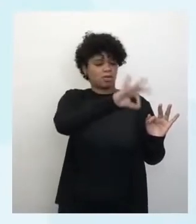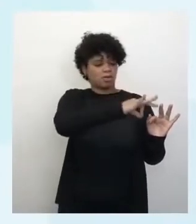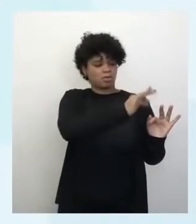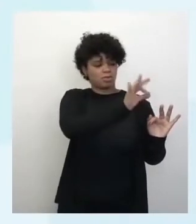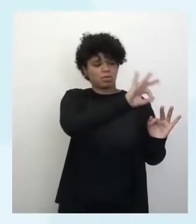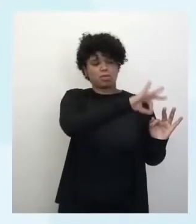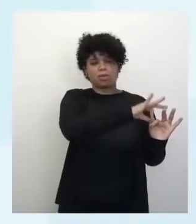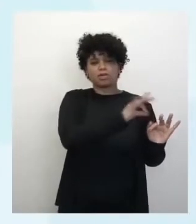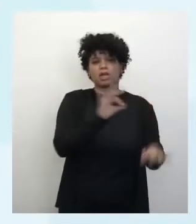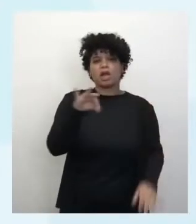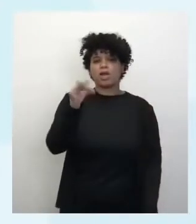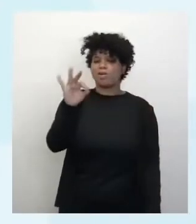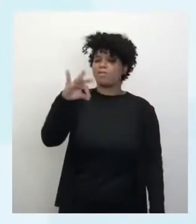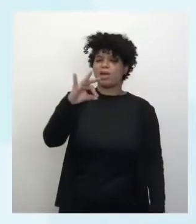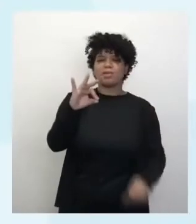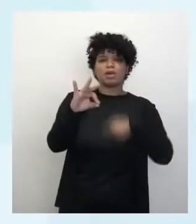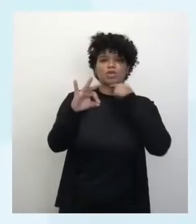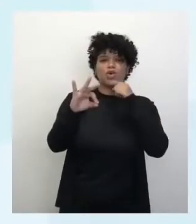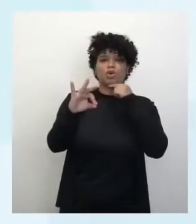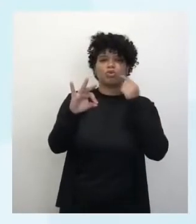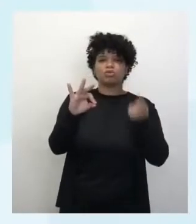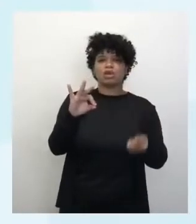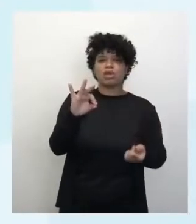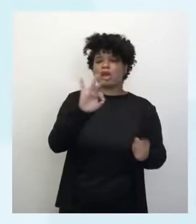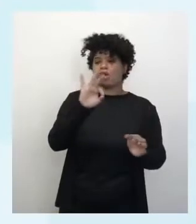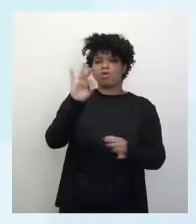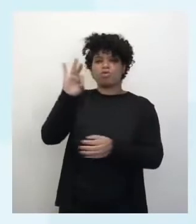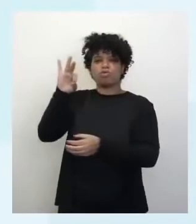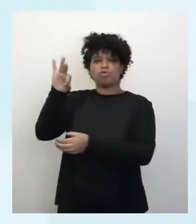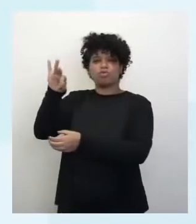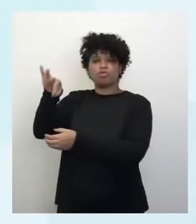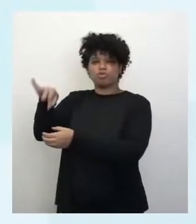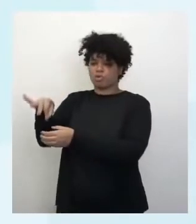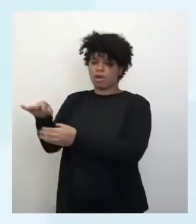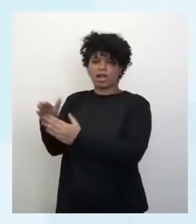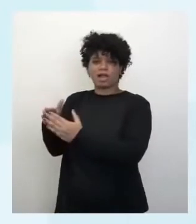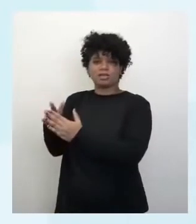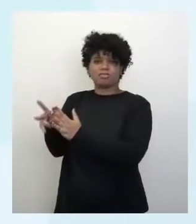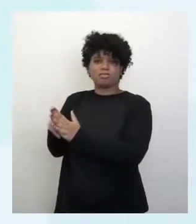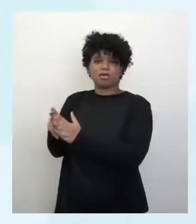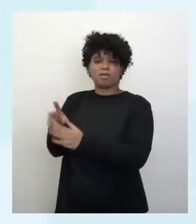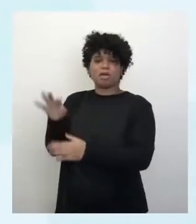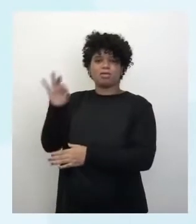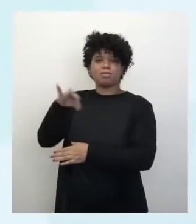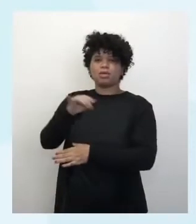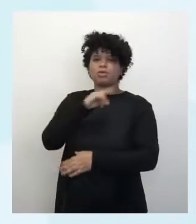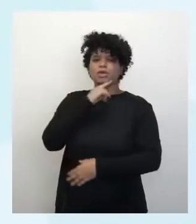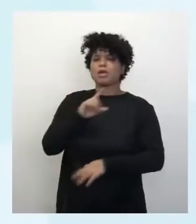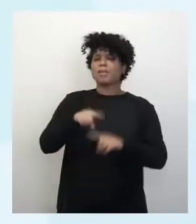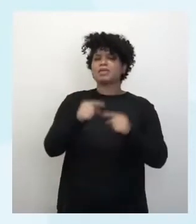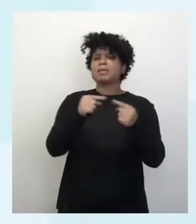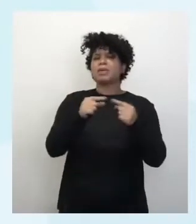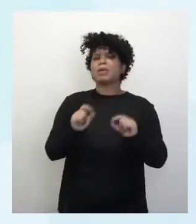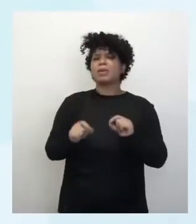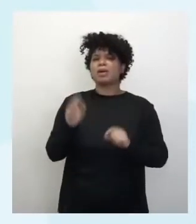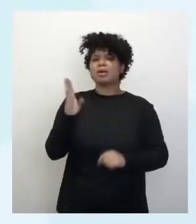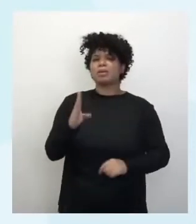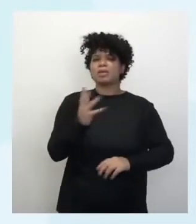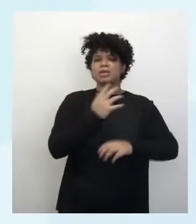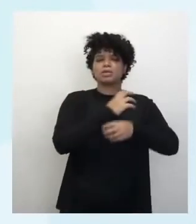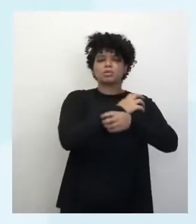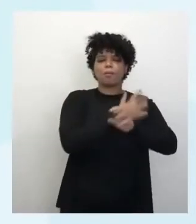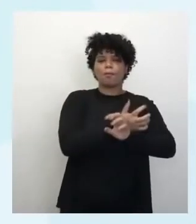Desorientadas, muitas não conseguem voltar às suas colmeias. E o que isso tem a ver com o cerrado brasileiro?